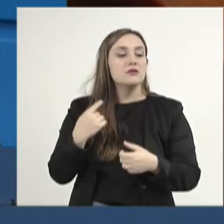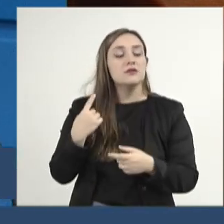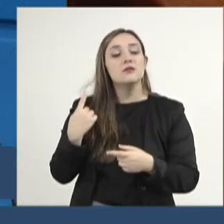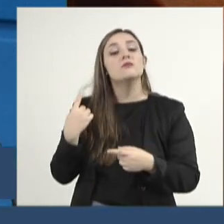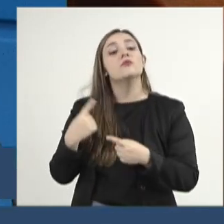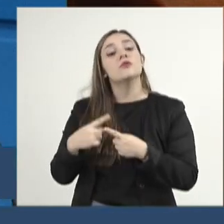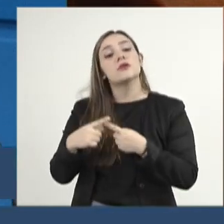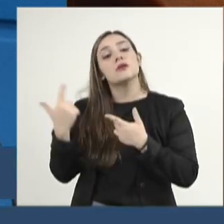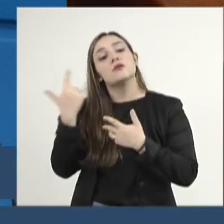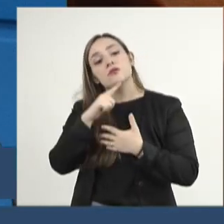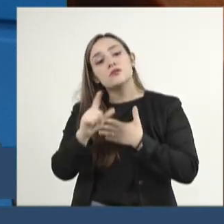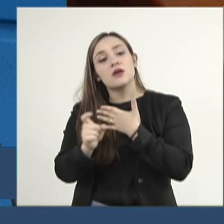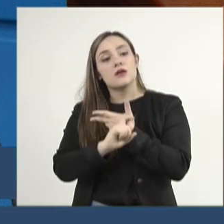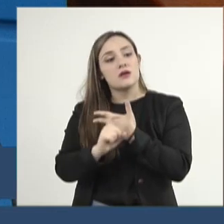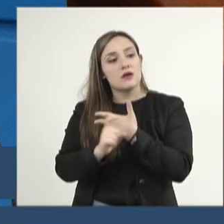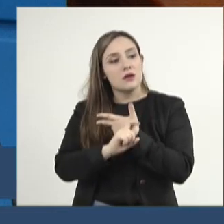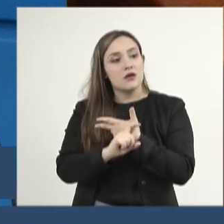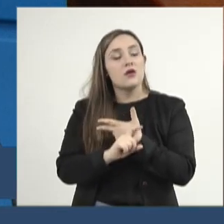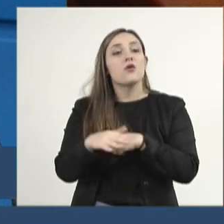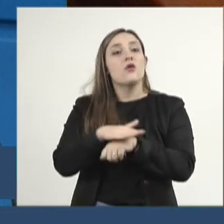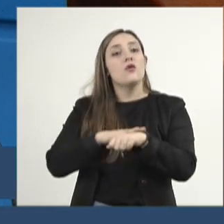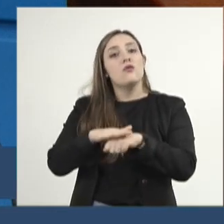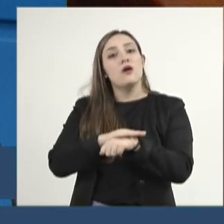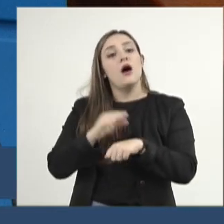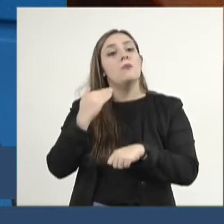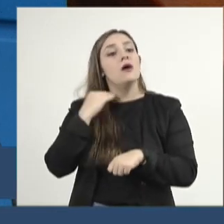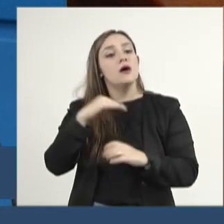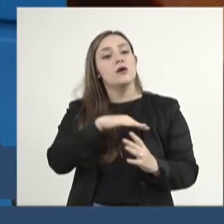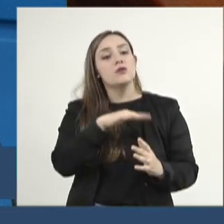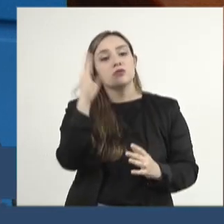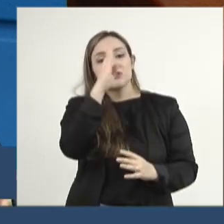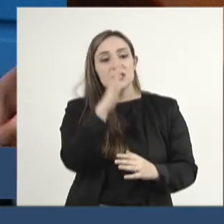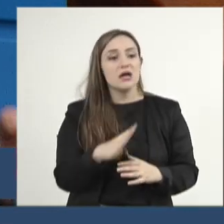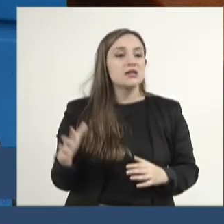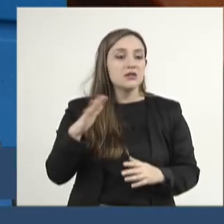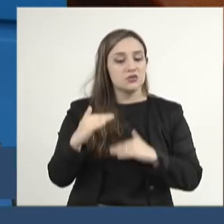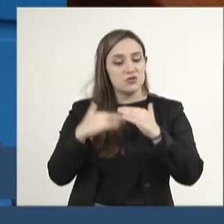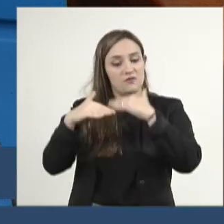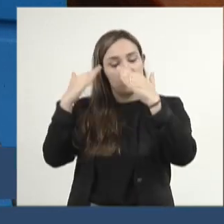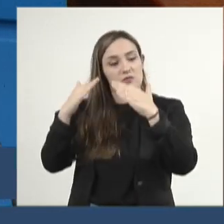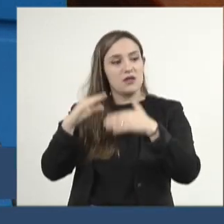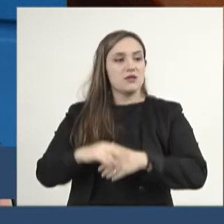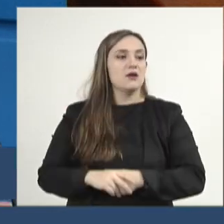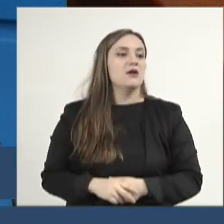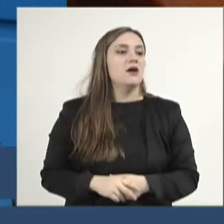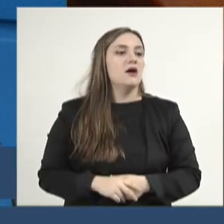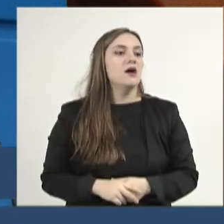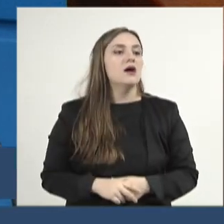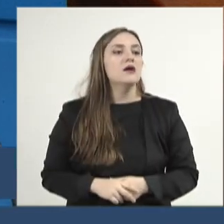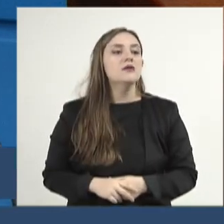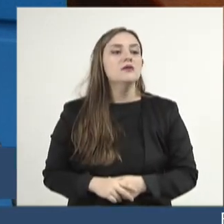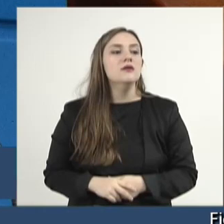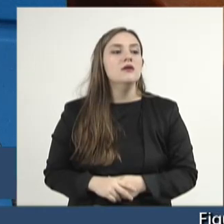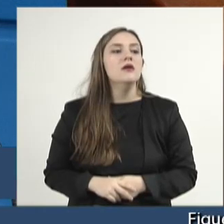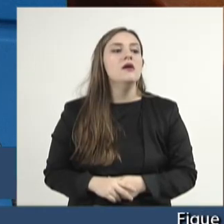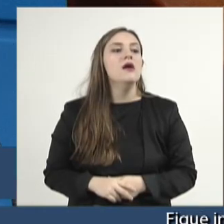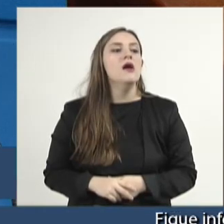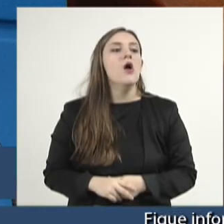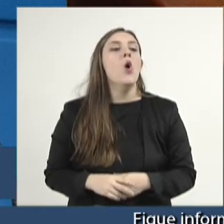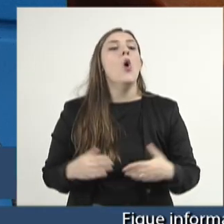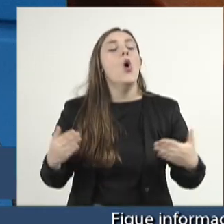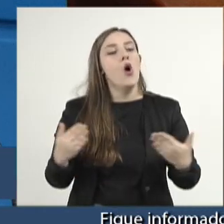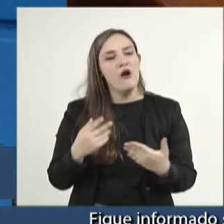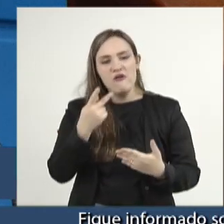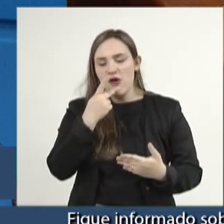Executivo possa negociar com o Banco Nacional de Desenvolvimento Econômico e Social, que, inclusive, está colocando hoje a